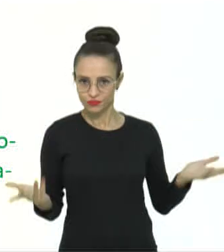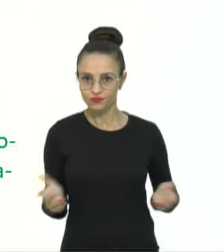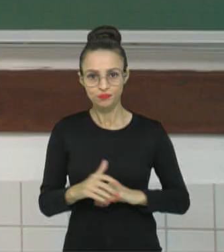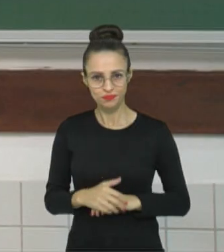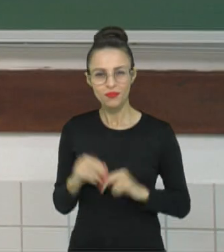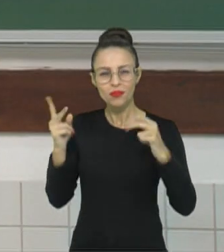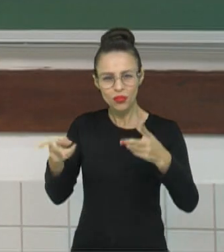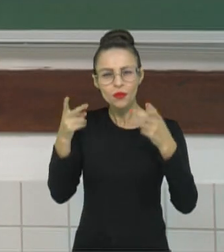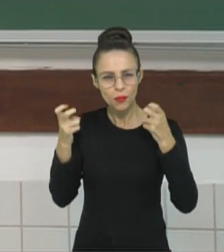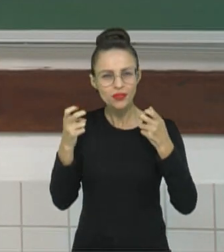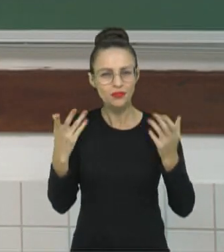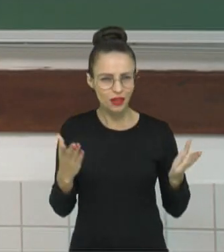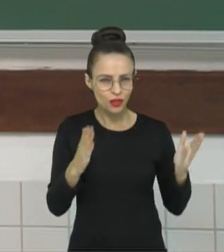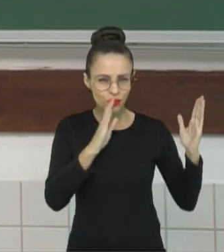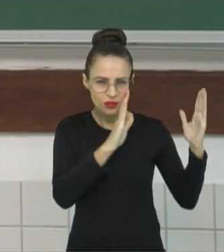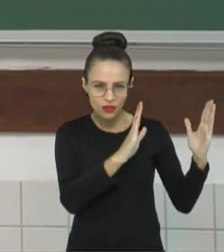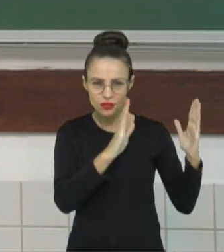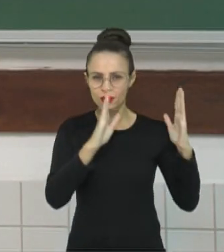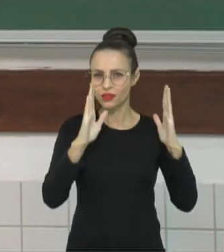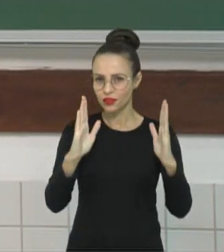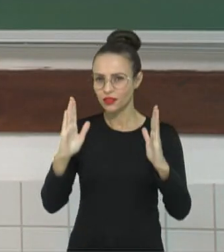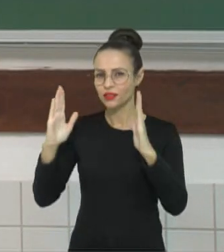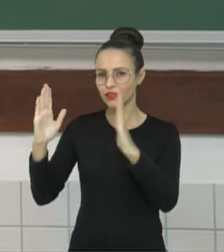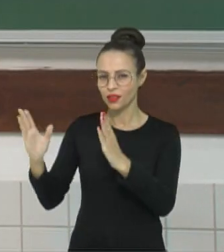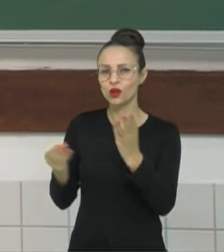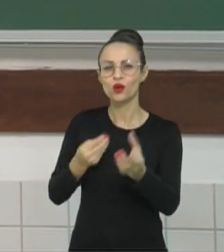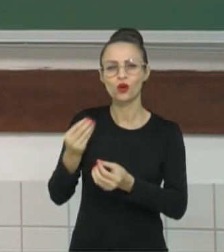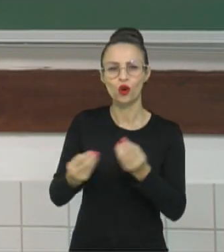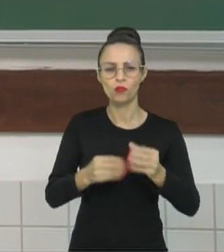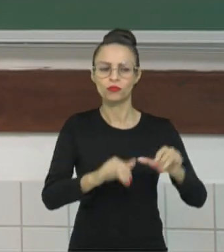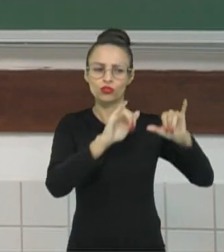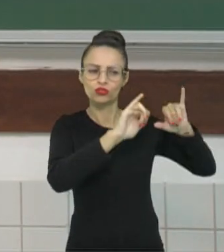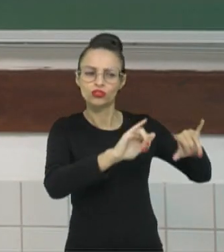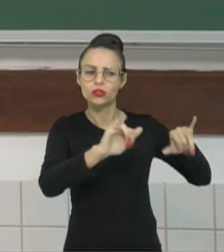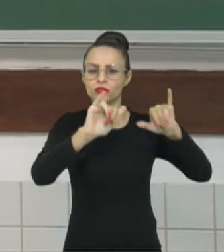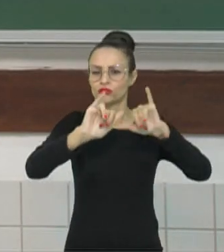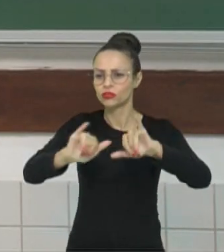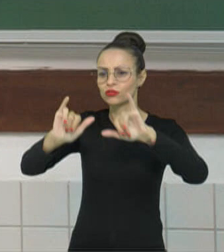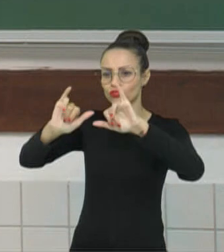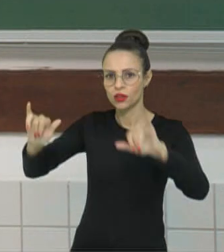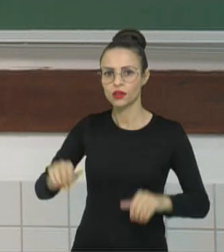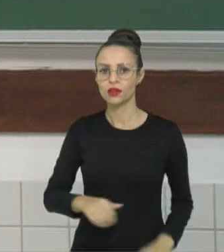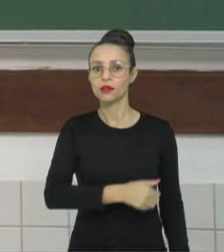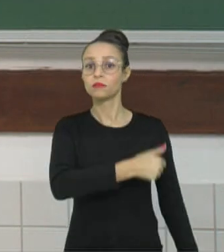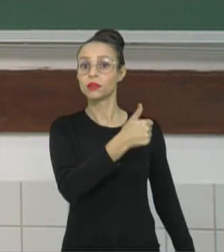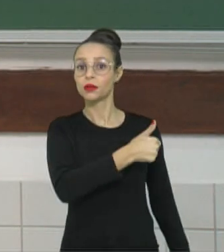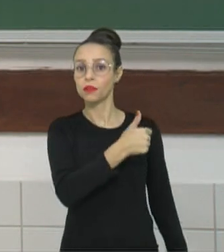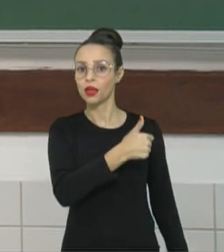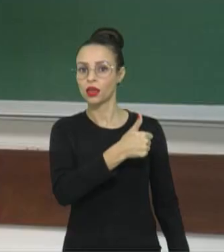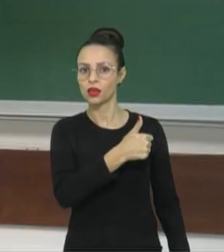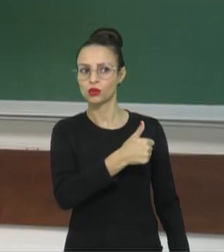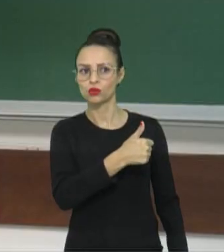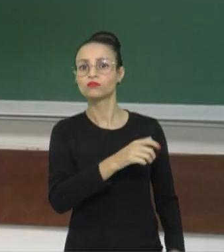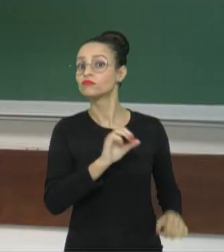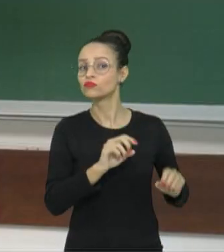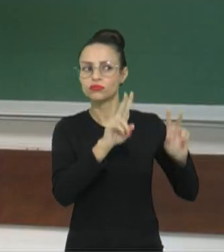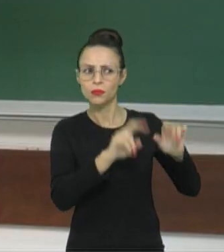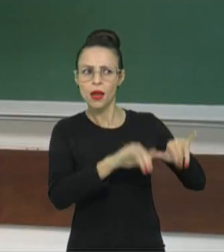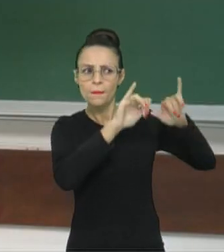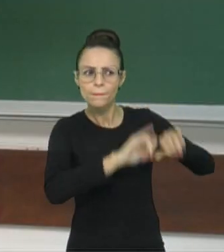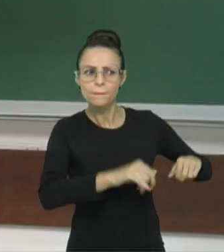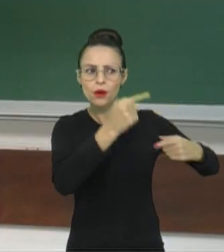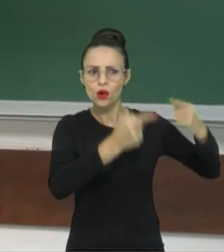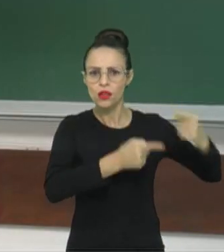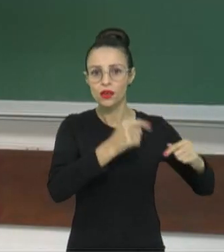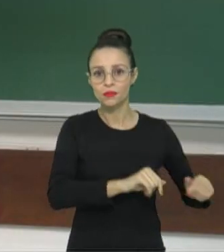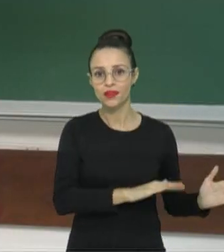conseguindo perceber como está sendo construída essas notícias? Então eu tenho primeiro que causa polêmica, depois eu tenho